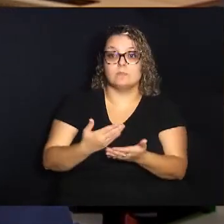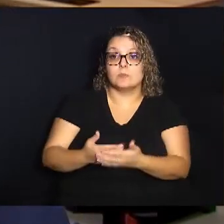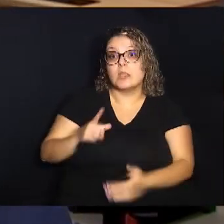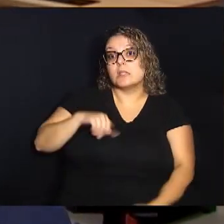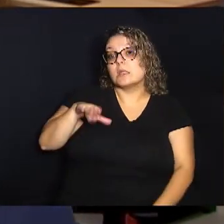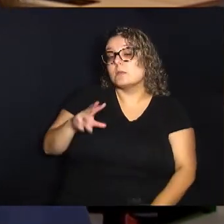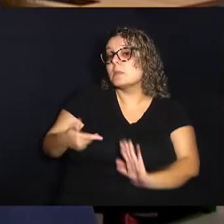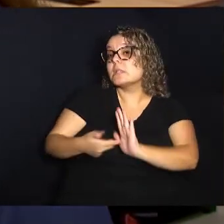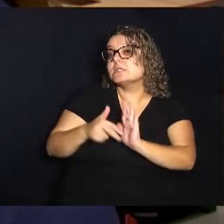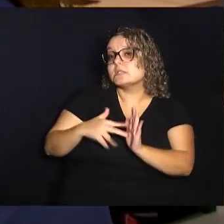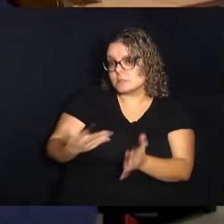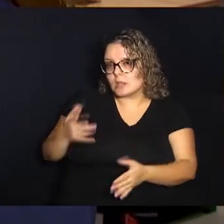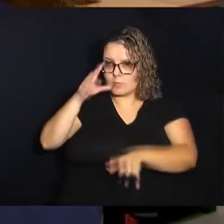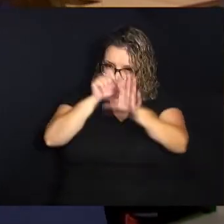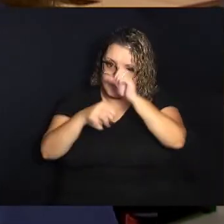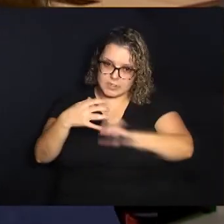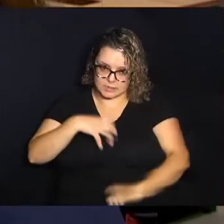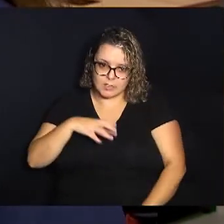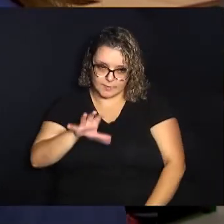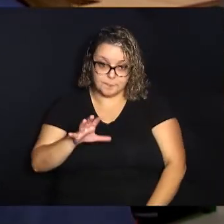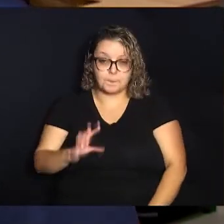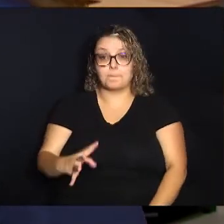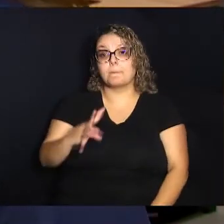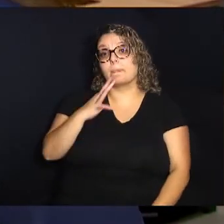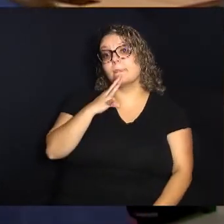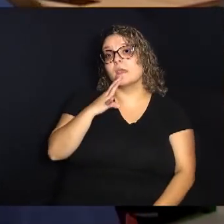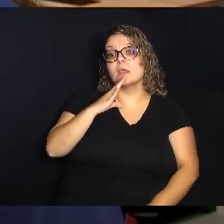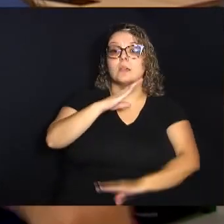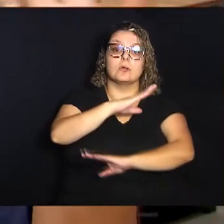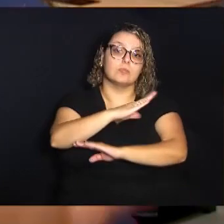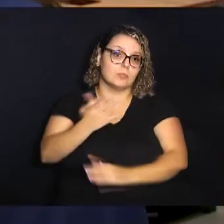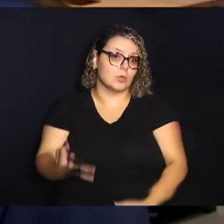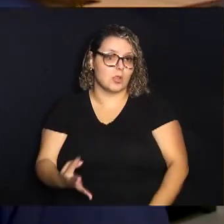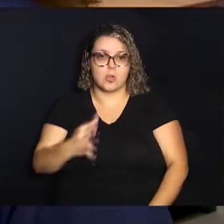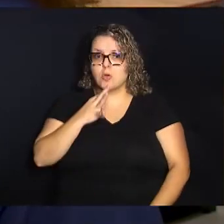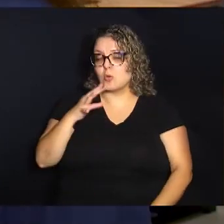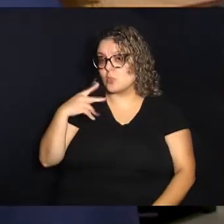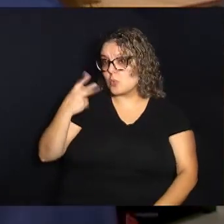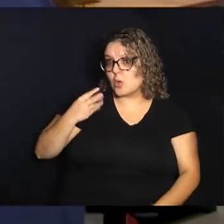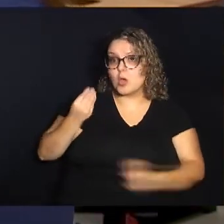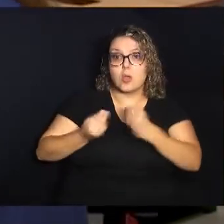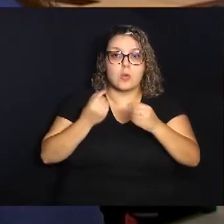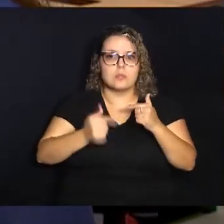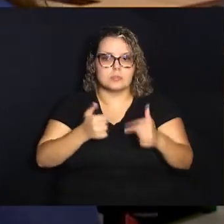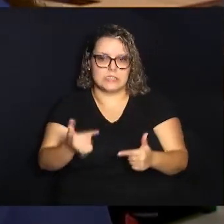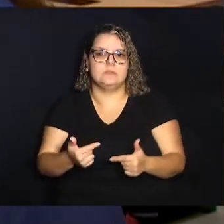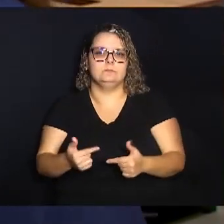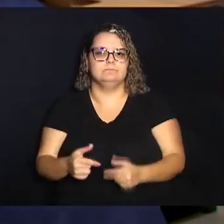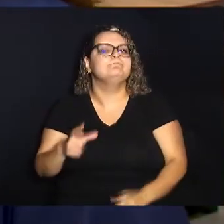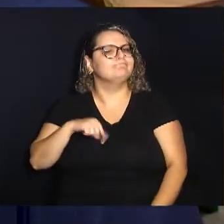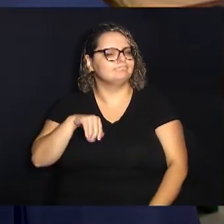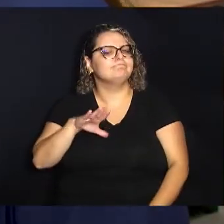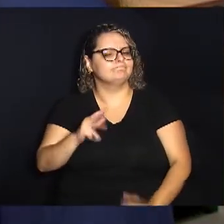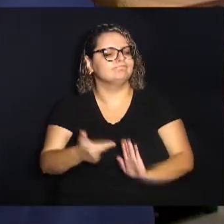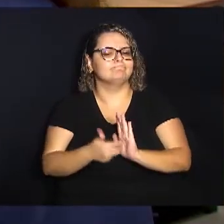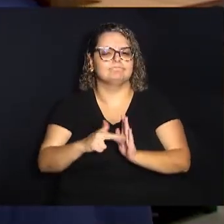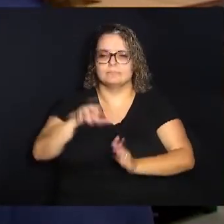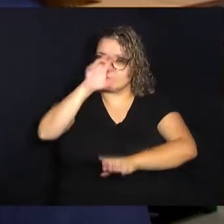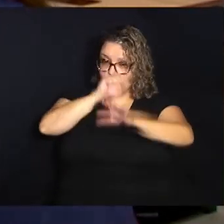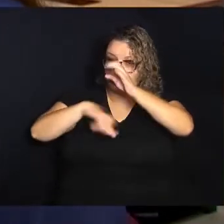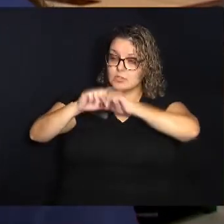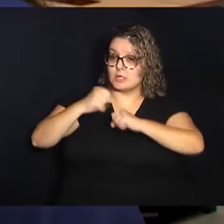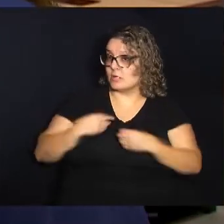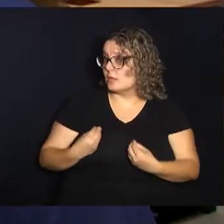sentido o aprendizado dessa maneira. Então, conhecer a Câmara, conhecer vereador, conhecer como é o trabalho, faz muito mais sentido para o aprendizado. Eles vão